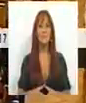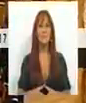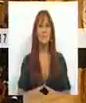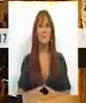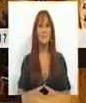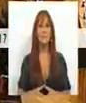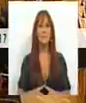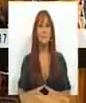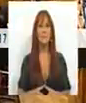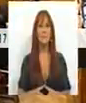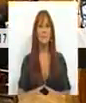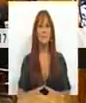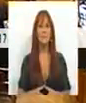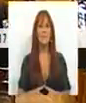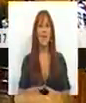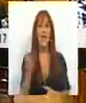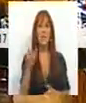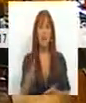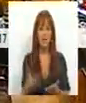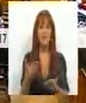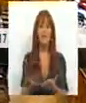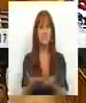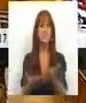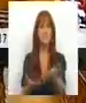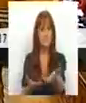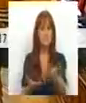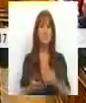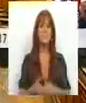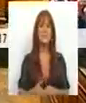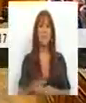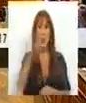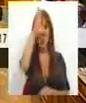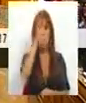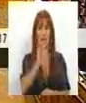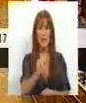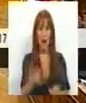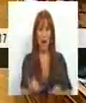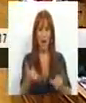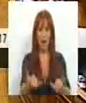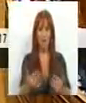E a palavra vai para o Governo.